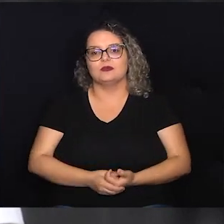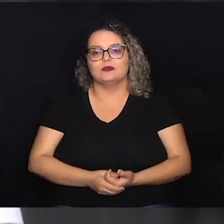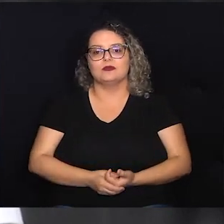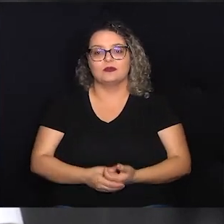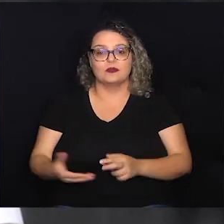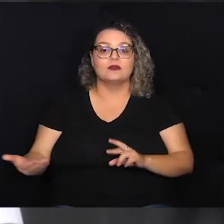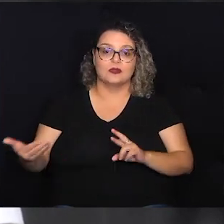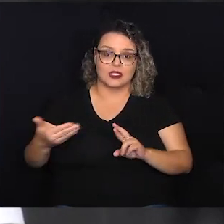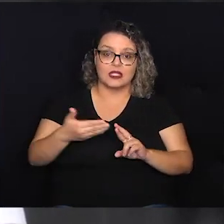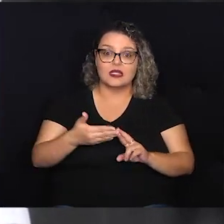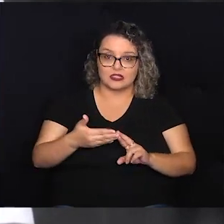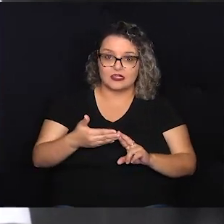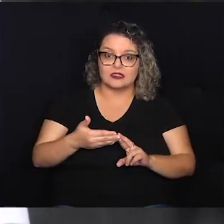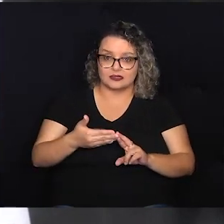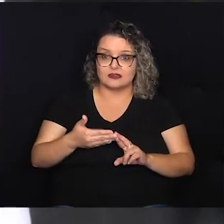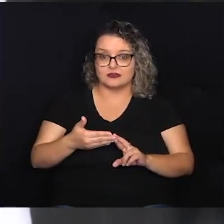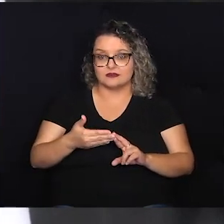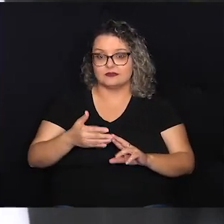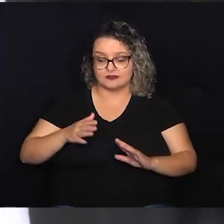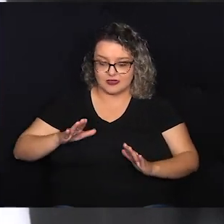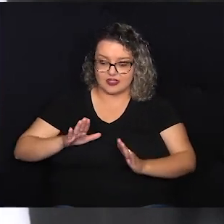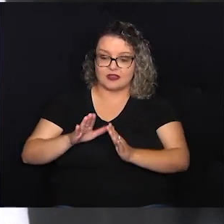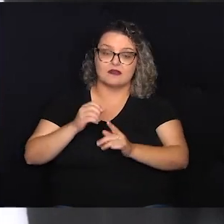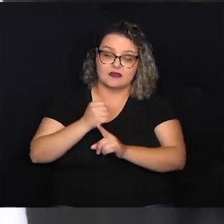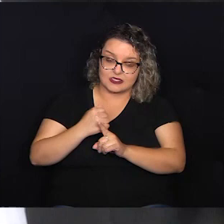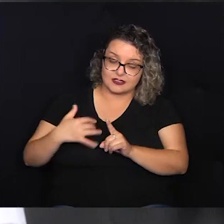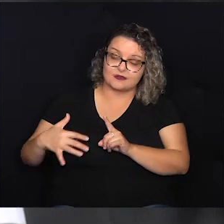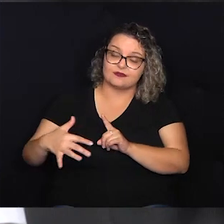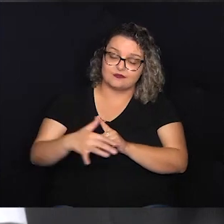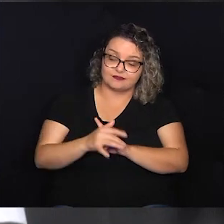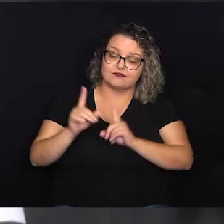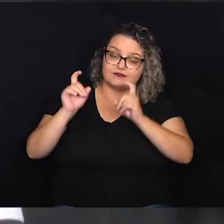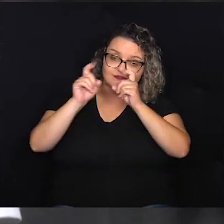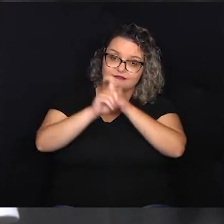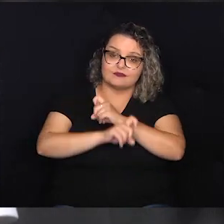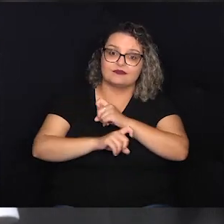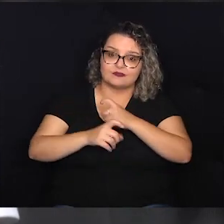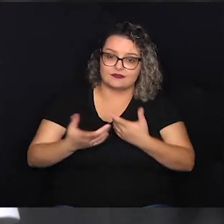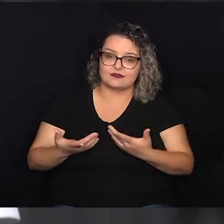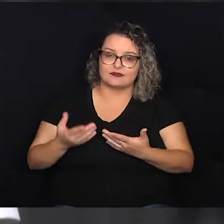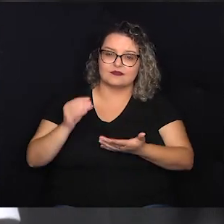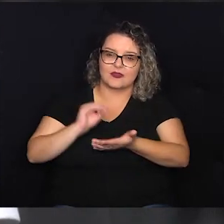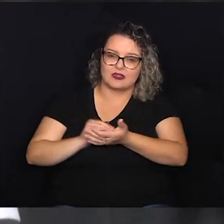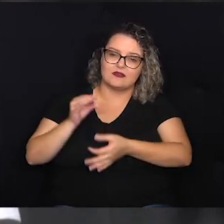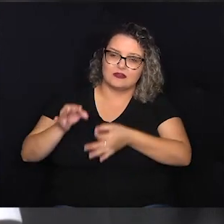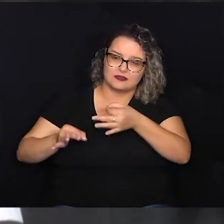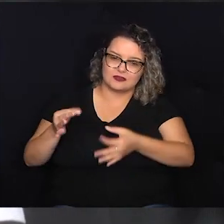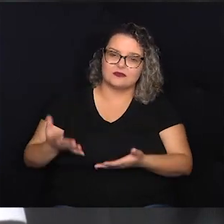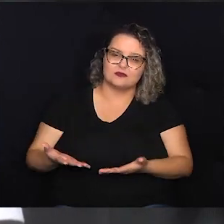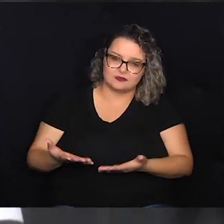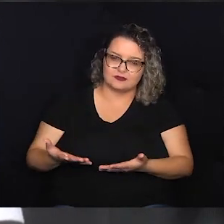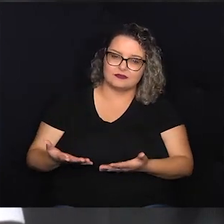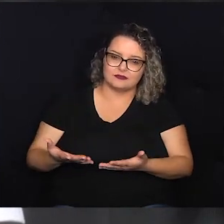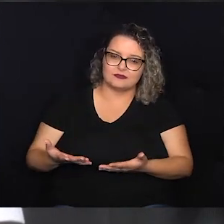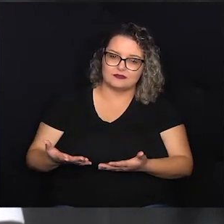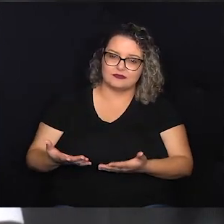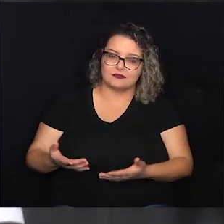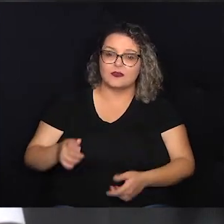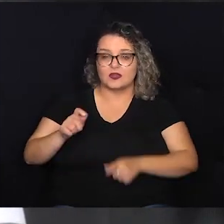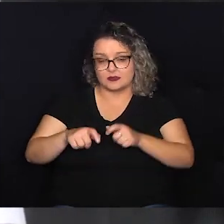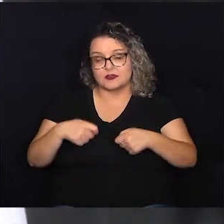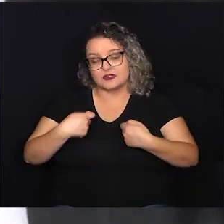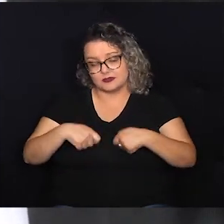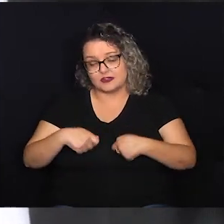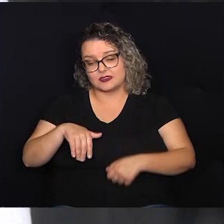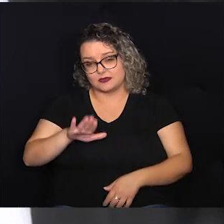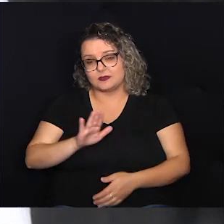eles representam, né, para enfrentar essa sociedade aí tão injusta com aqueles que mais